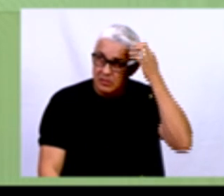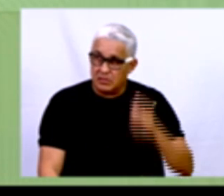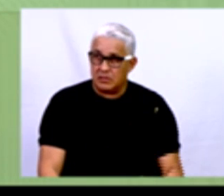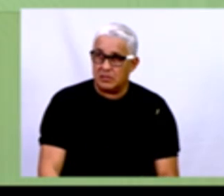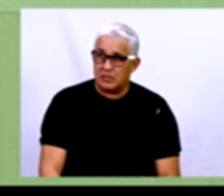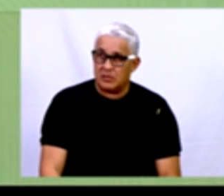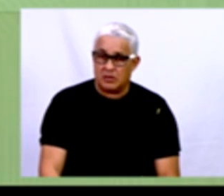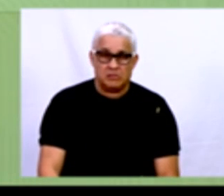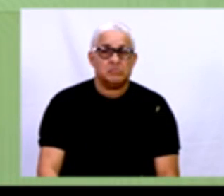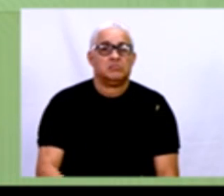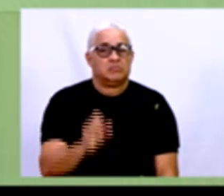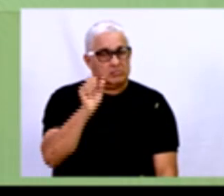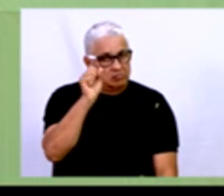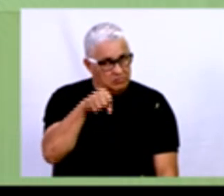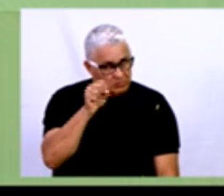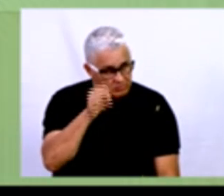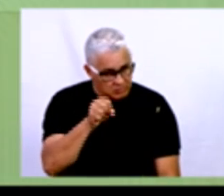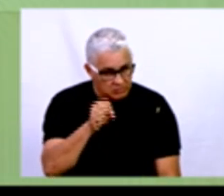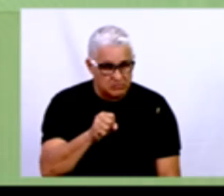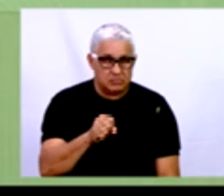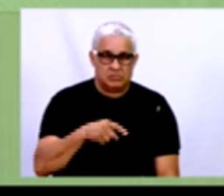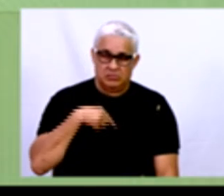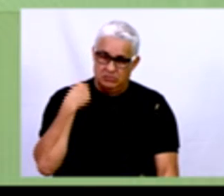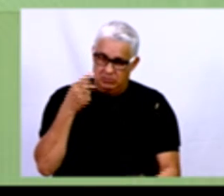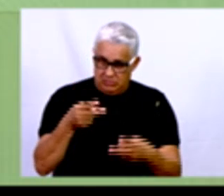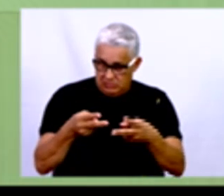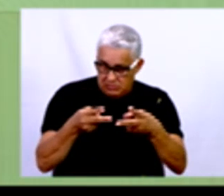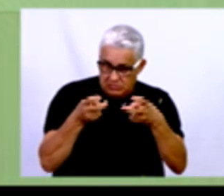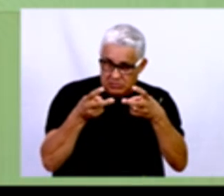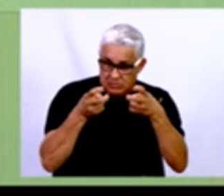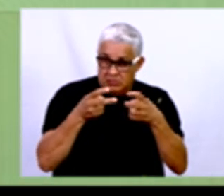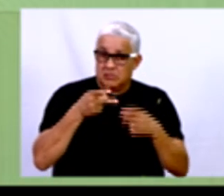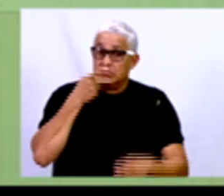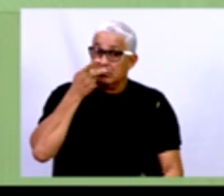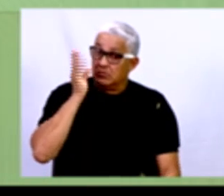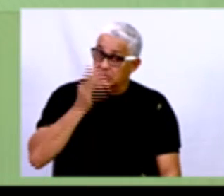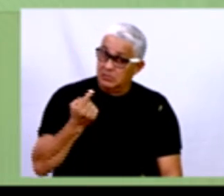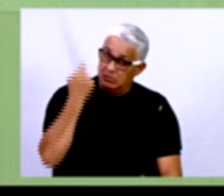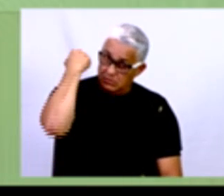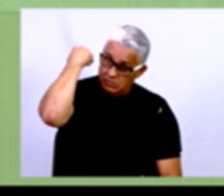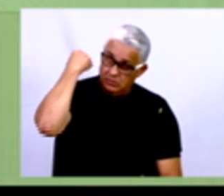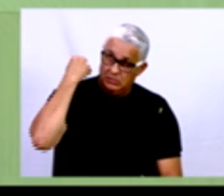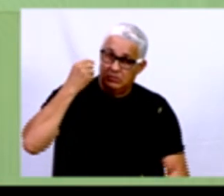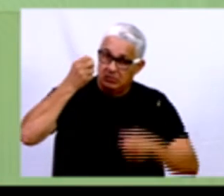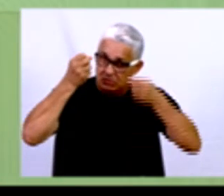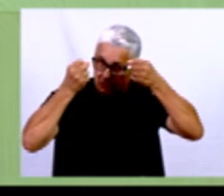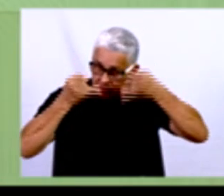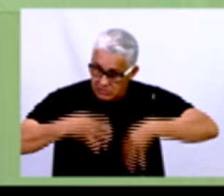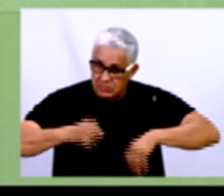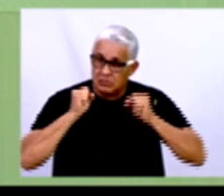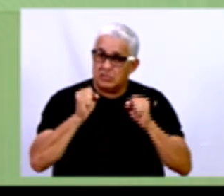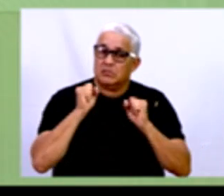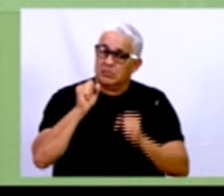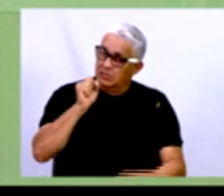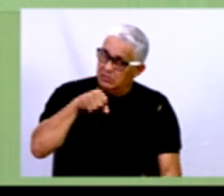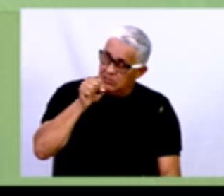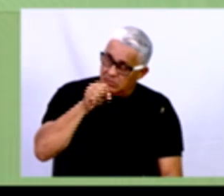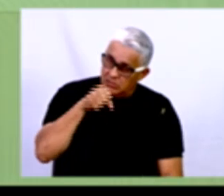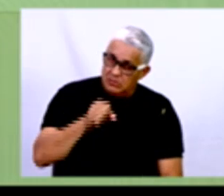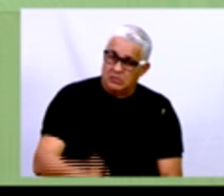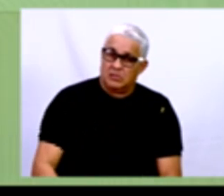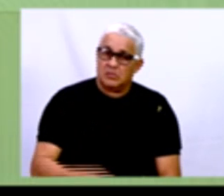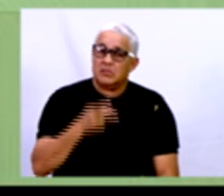Com certeza, né, gente? Nós percebemos, nós falamos sobre isso. Nós podemos sim imprimir